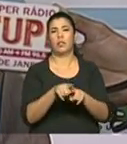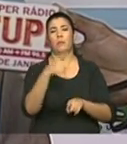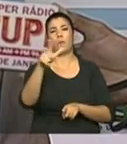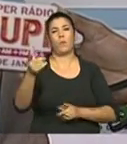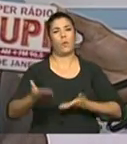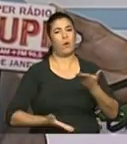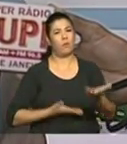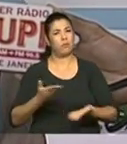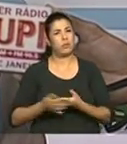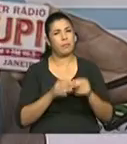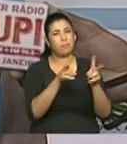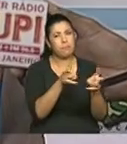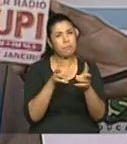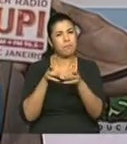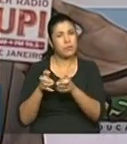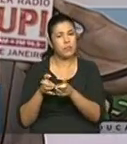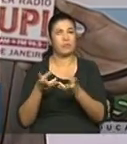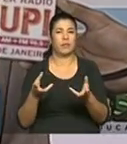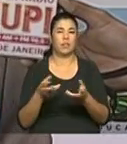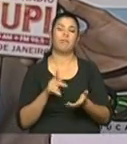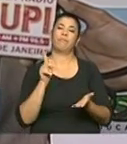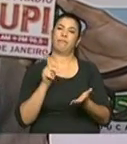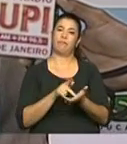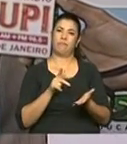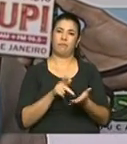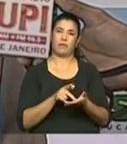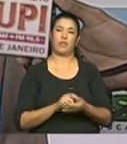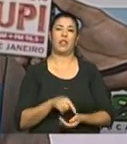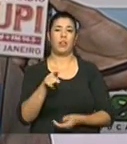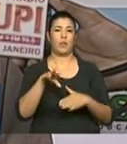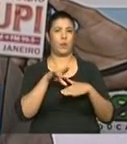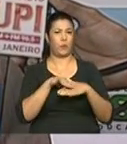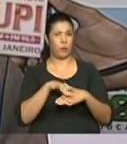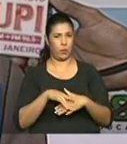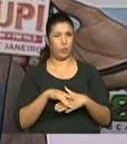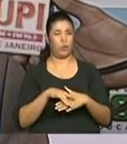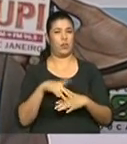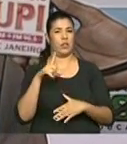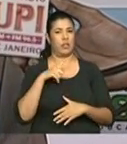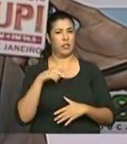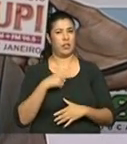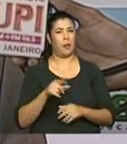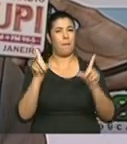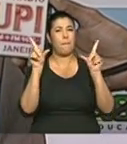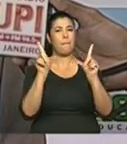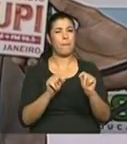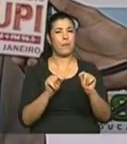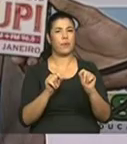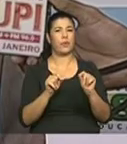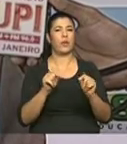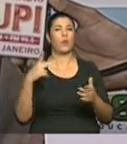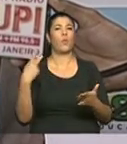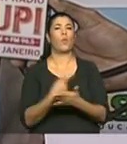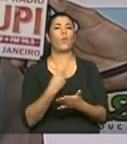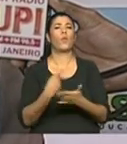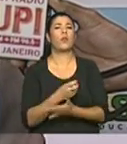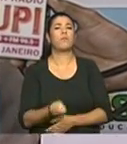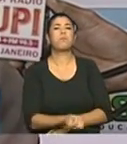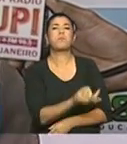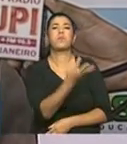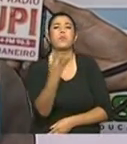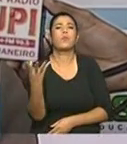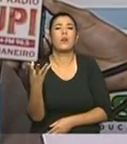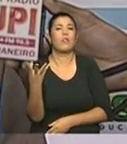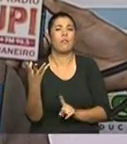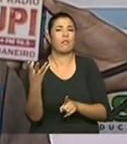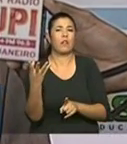médico de identificar a doença? Sem dúvida nenhuma. Como a hanseníase é uma doença de baixa prevalência, não é uma doença que apresenta um número